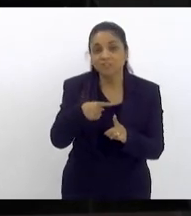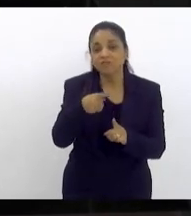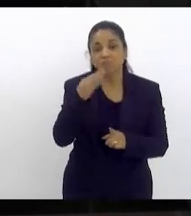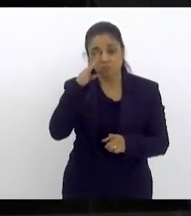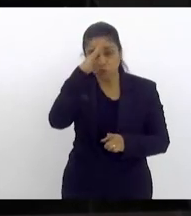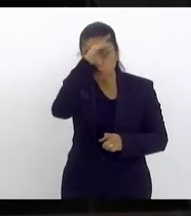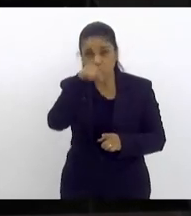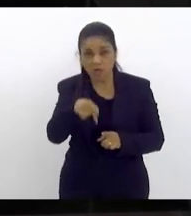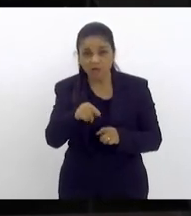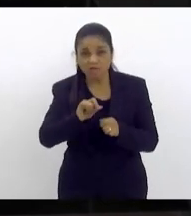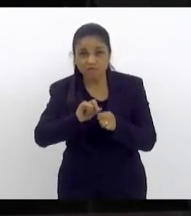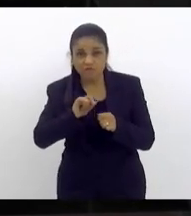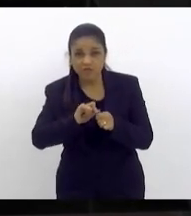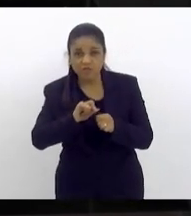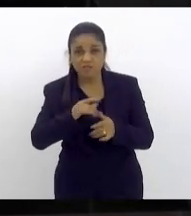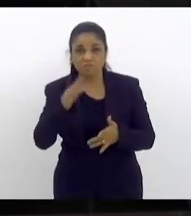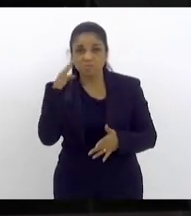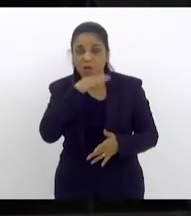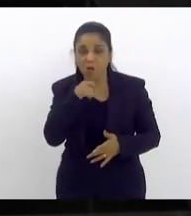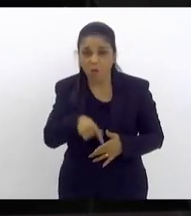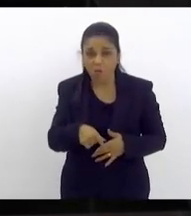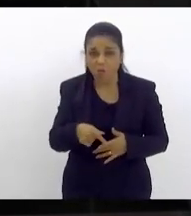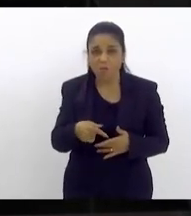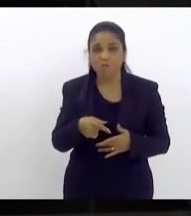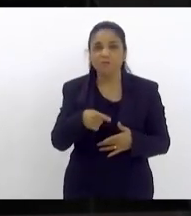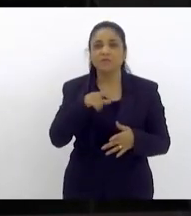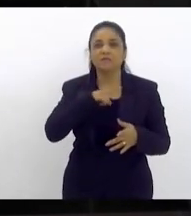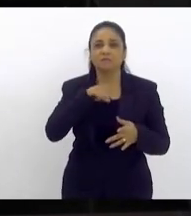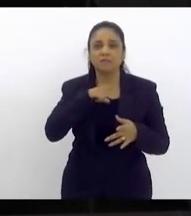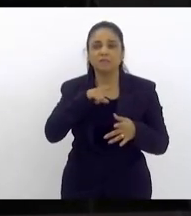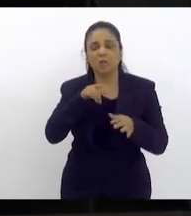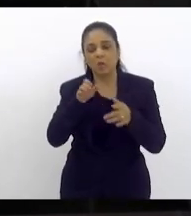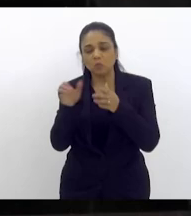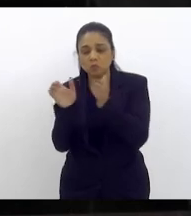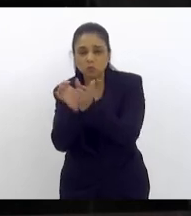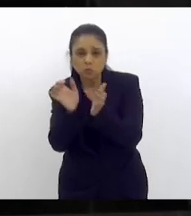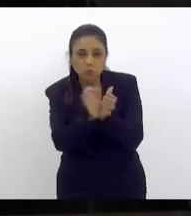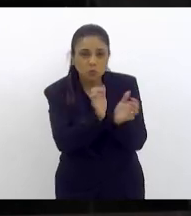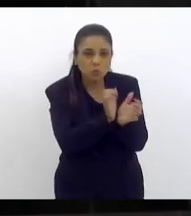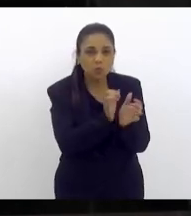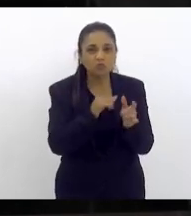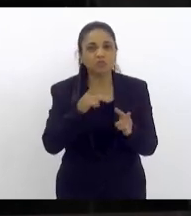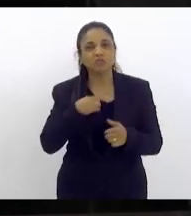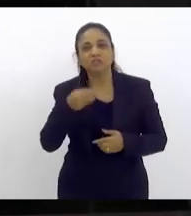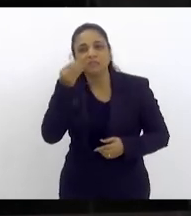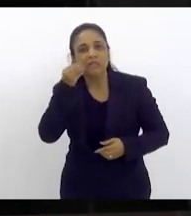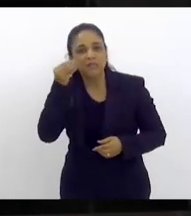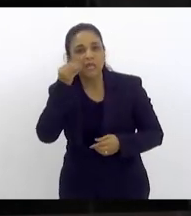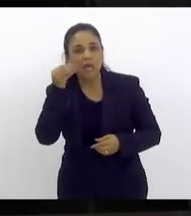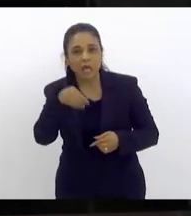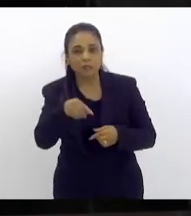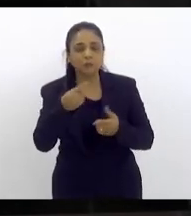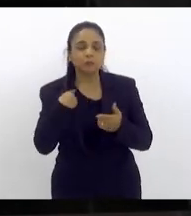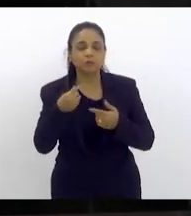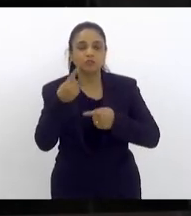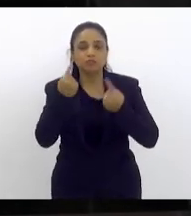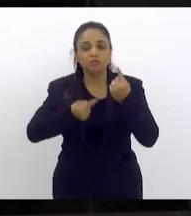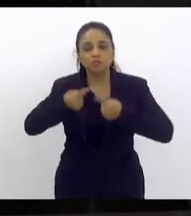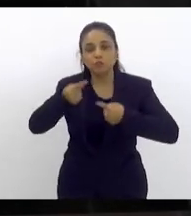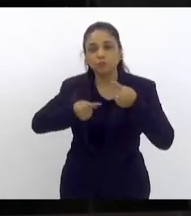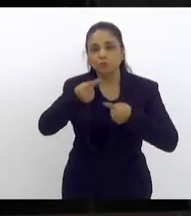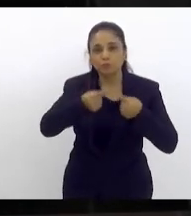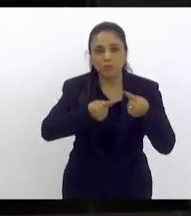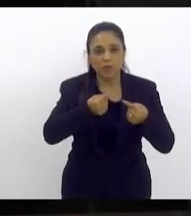E aí tem uma sobra bolsonarista aí ainda tentando regimentar o eleitorado eles vão tentar disputar as eleições